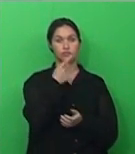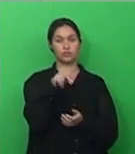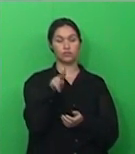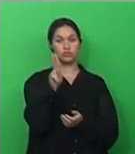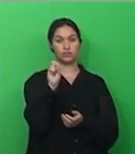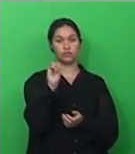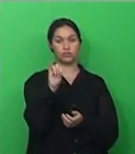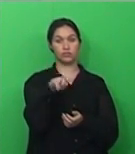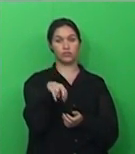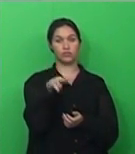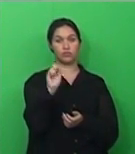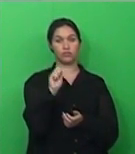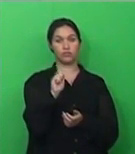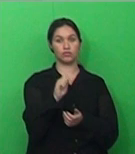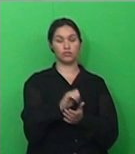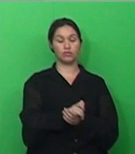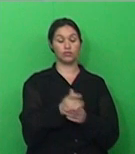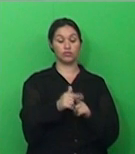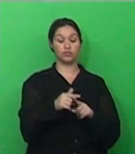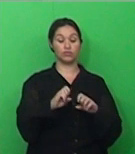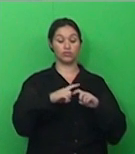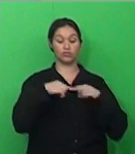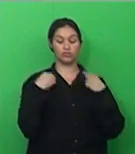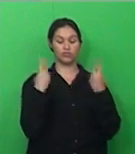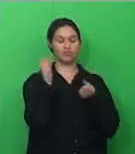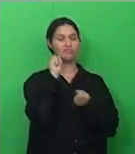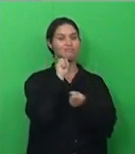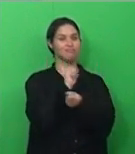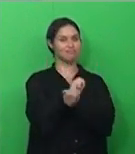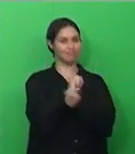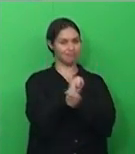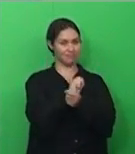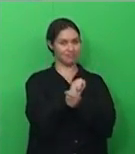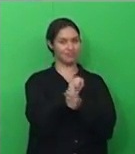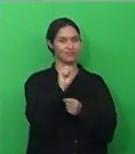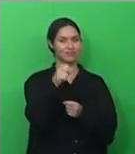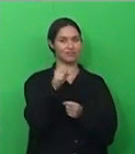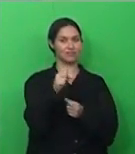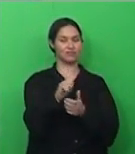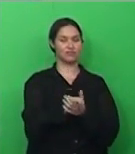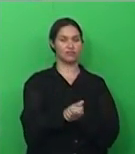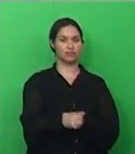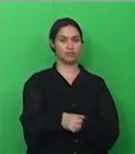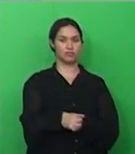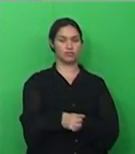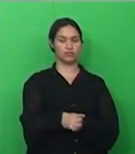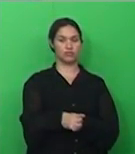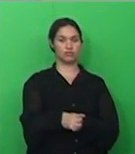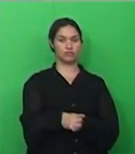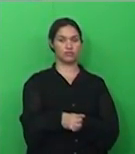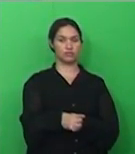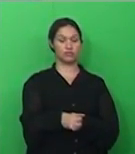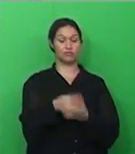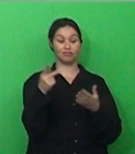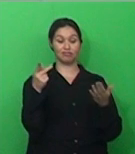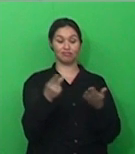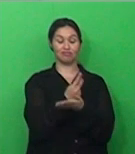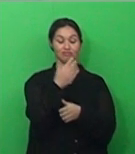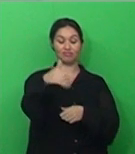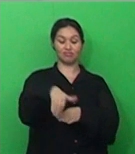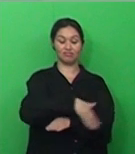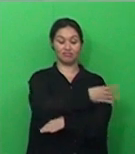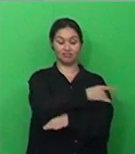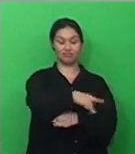asfalto. A mesma expectativa que todos os vereadores têm, nós também temos, porque